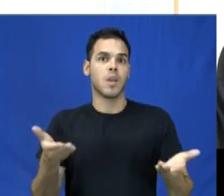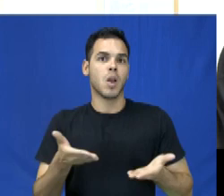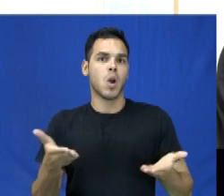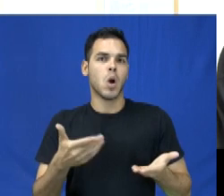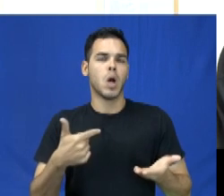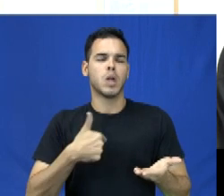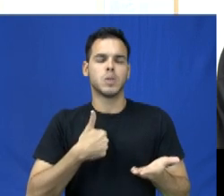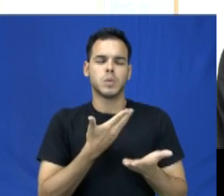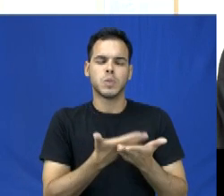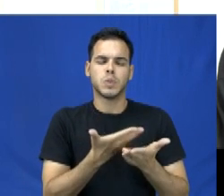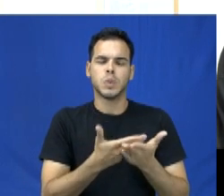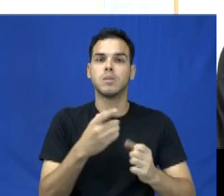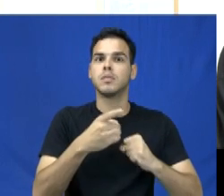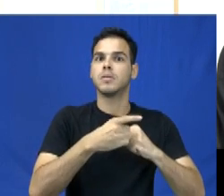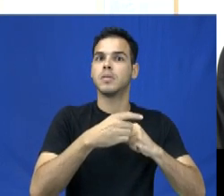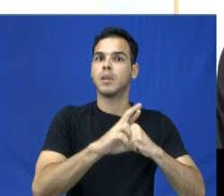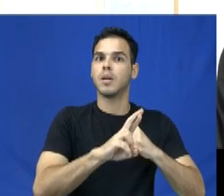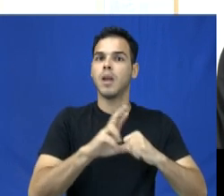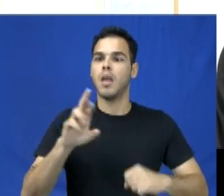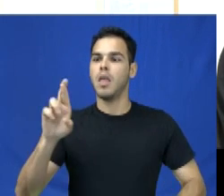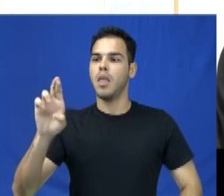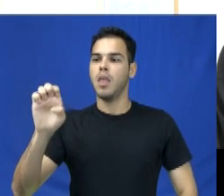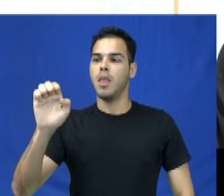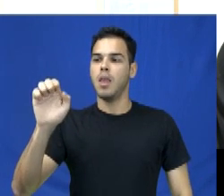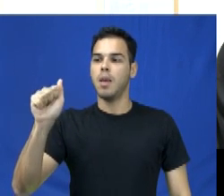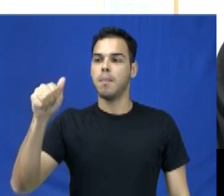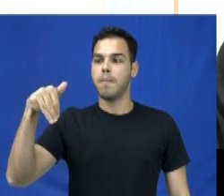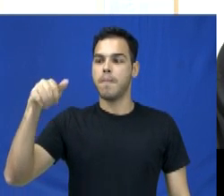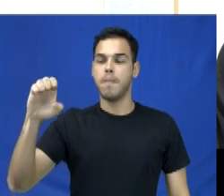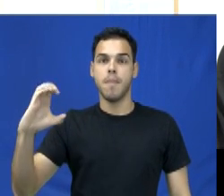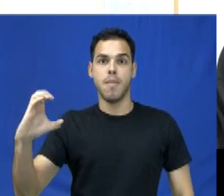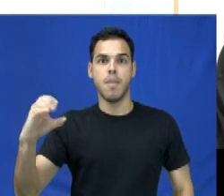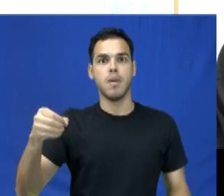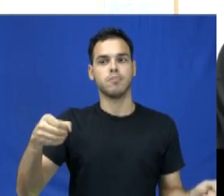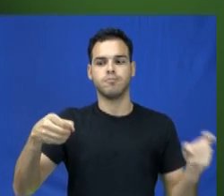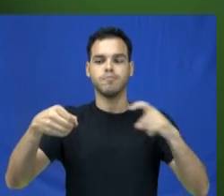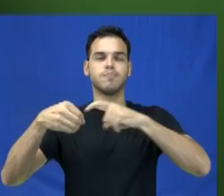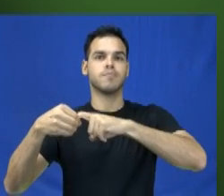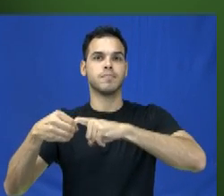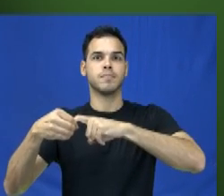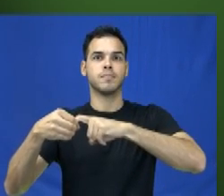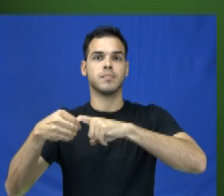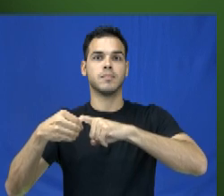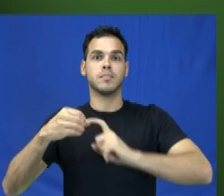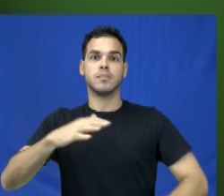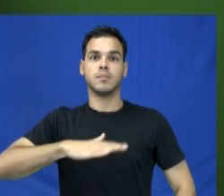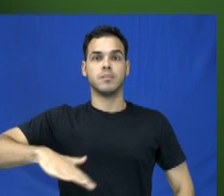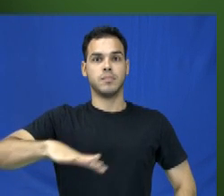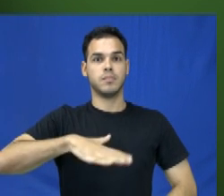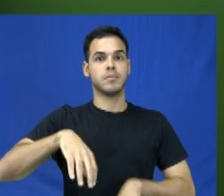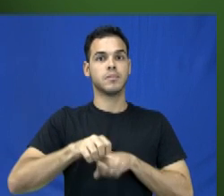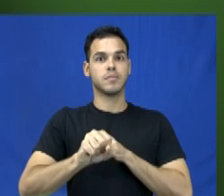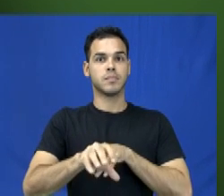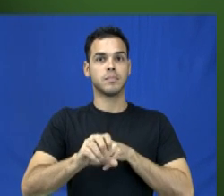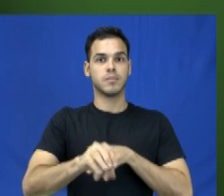pela rede amazônica, REAMEC, na área de educação.